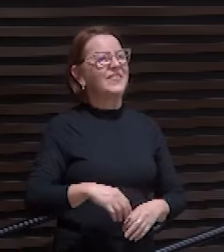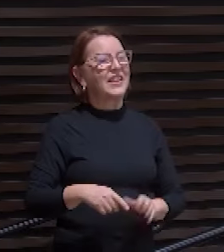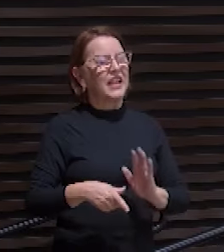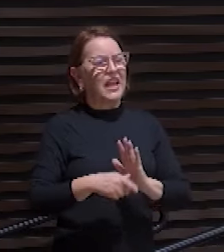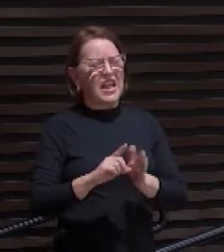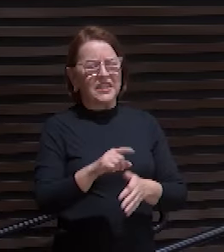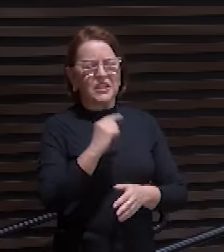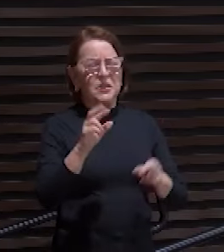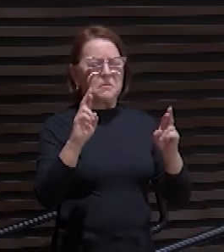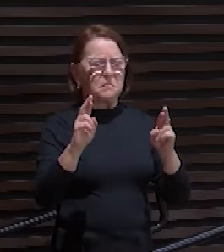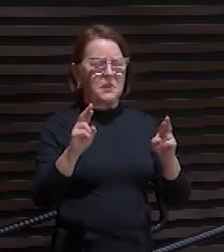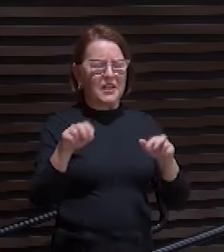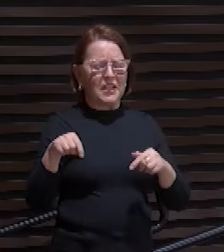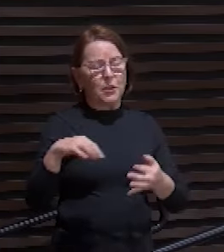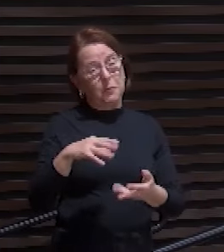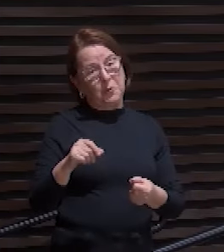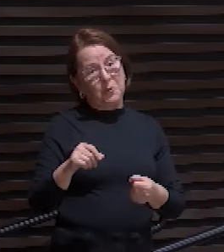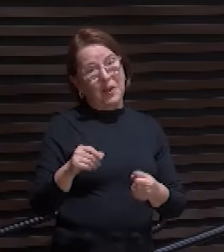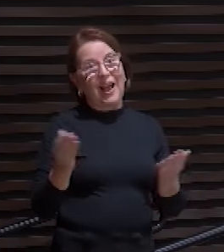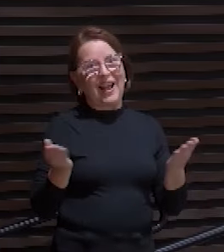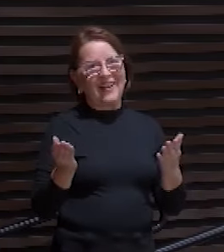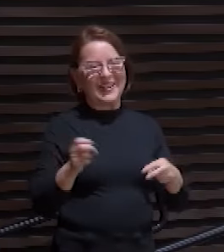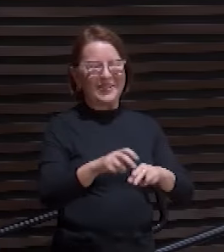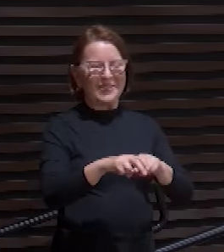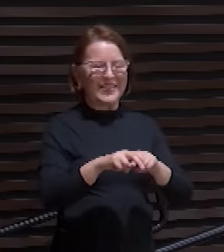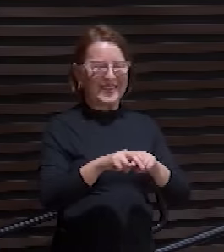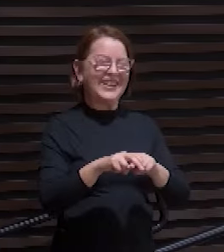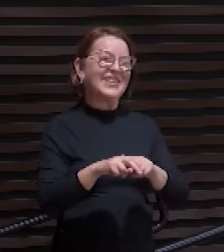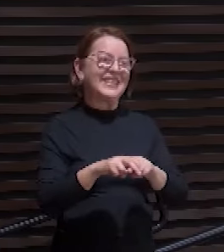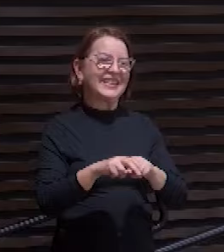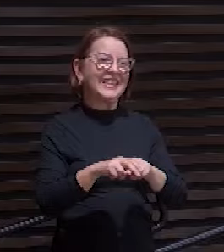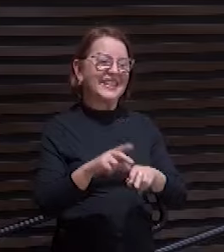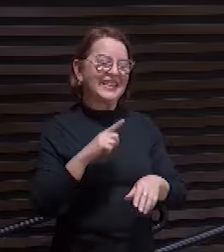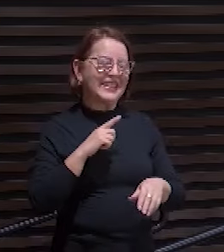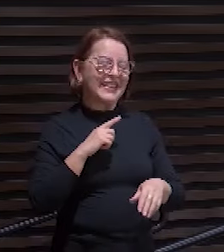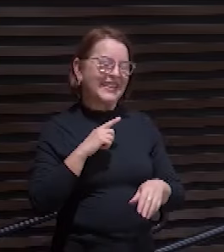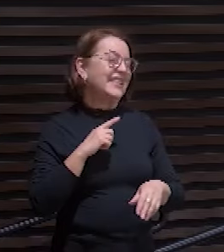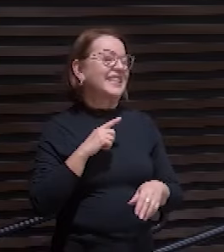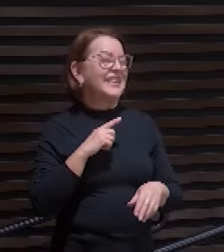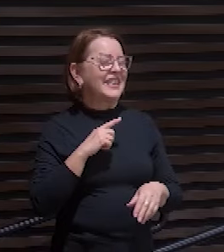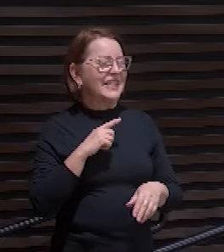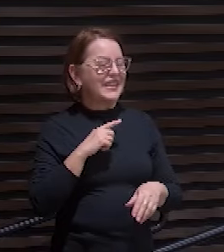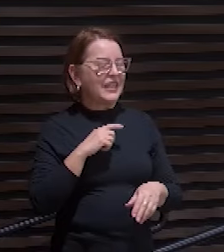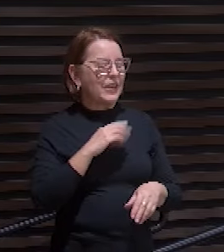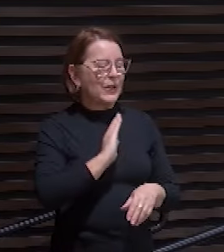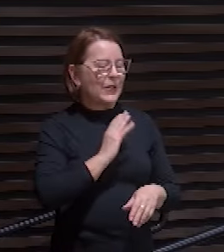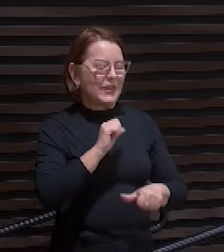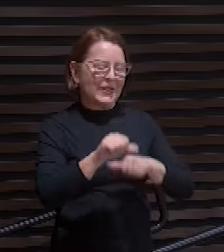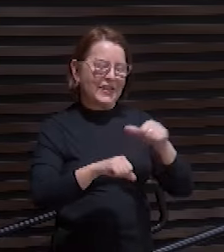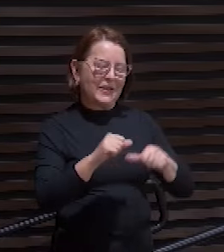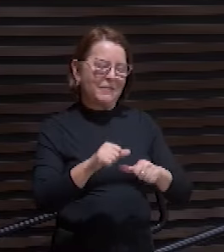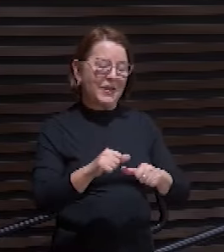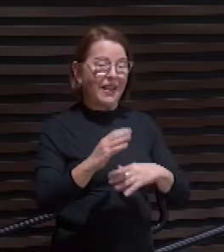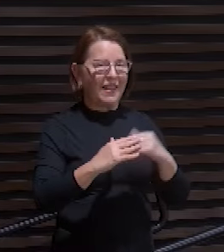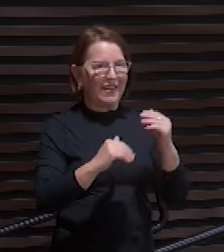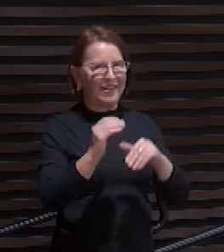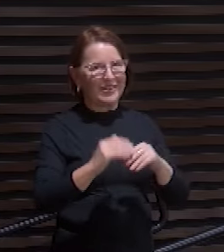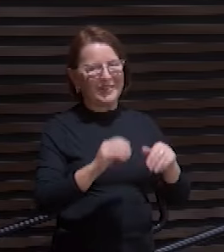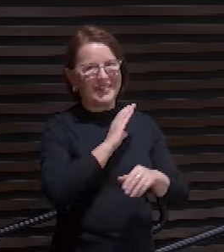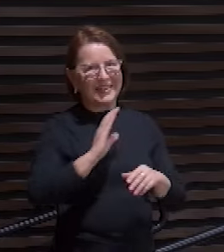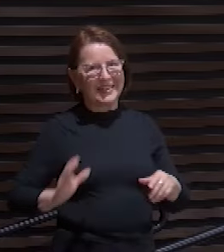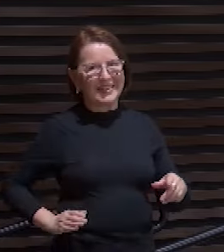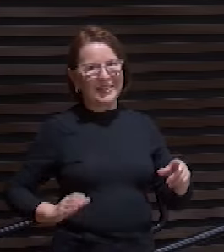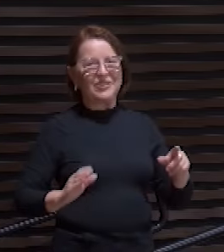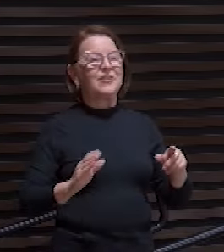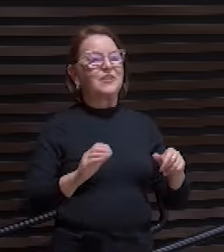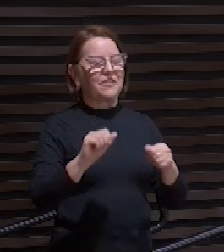coisas desse mundo. Agora, por causa do novo nascimento, por causa que a obra que Cristo fez lá na cruz, há